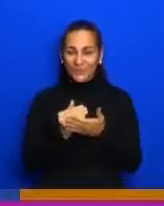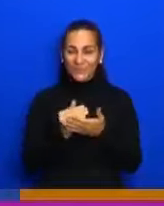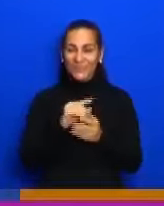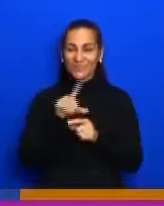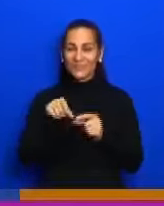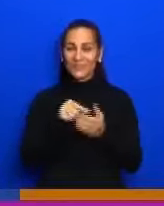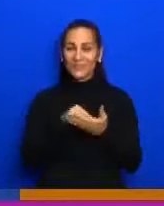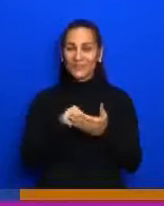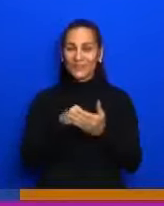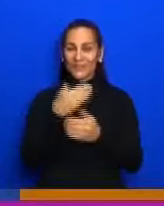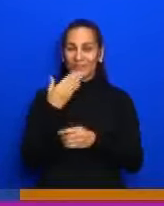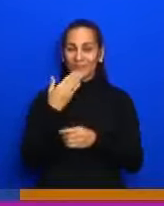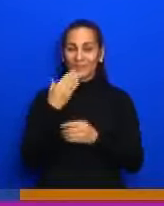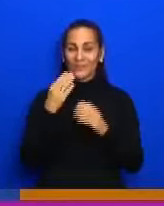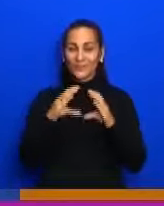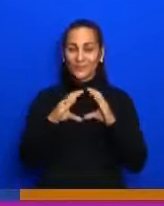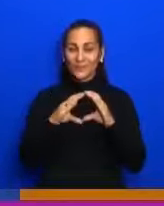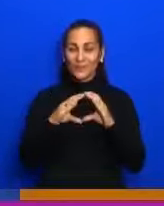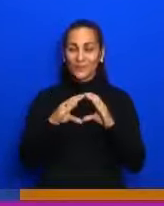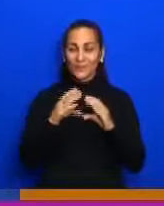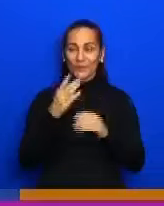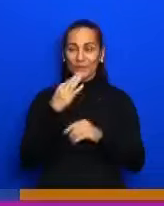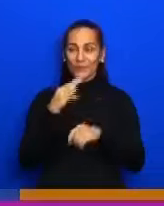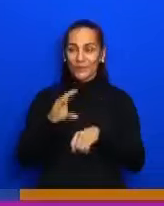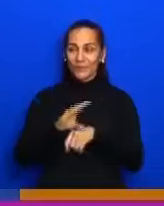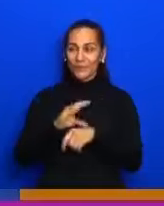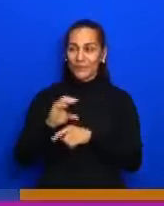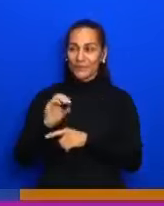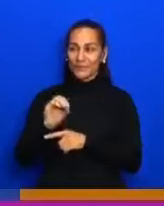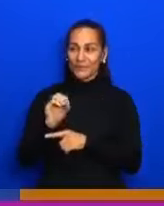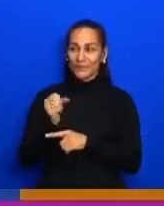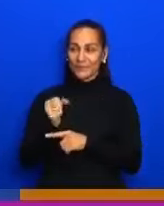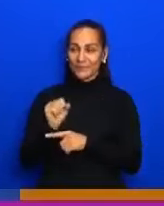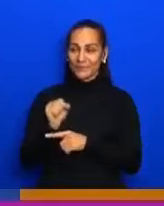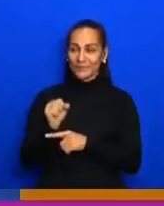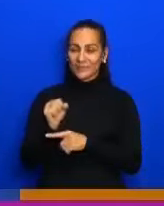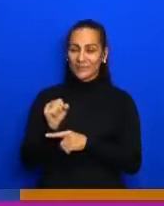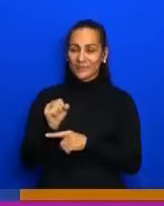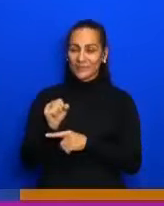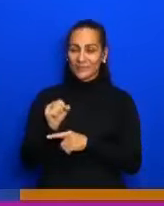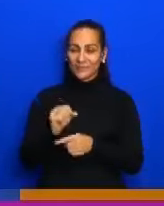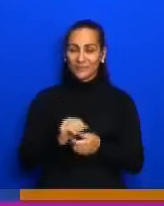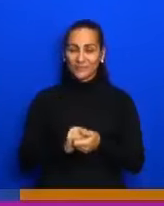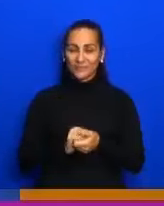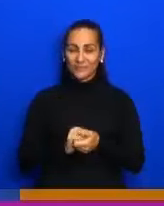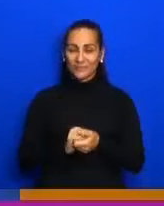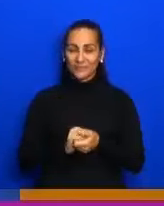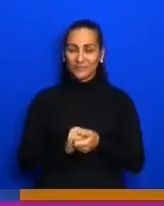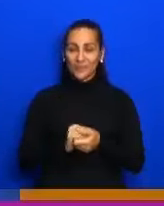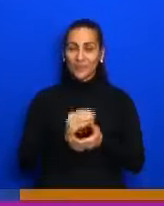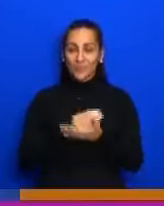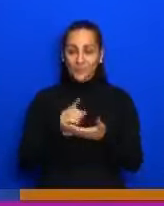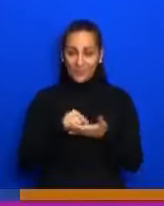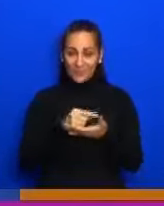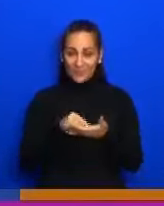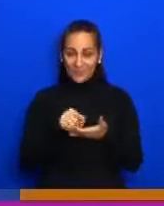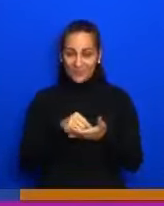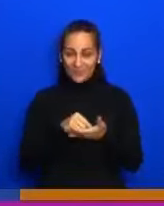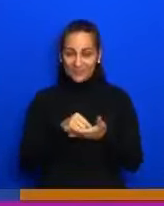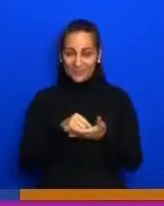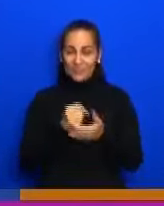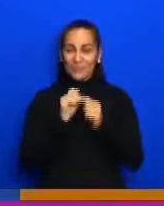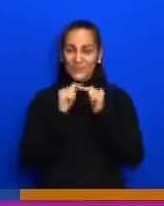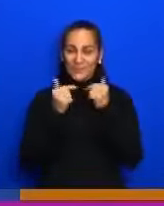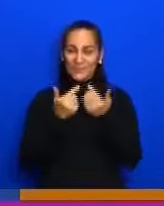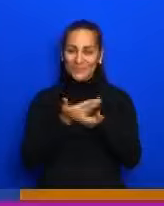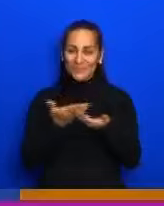Começando o sorteio da Loto Fácil. Bola cinza 08. Cinza número 08. Começou marcando?